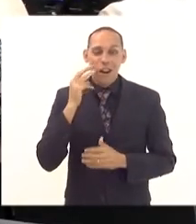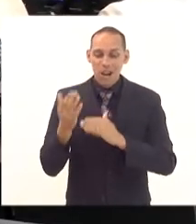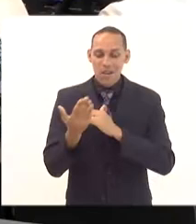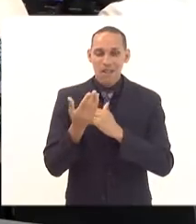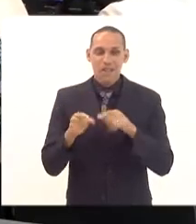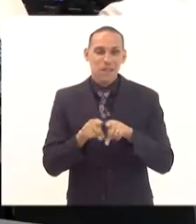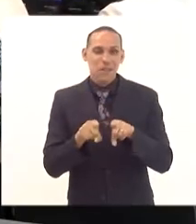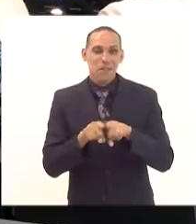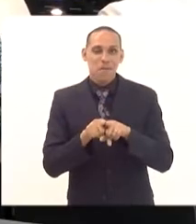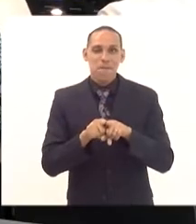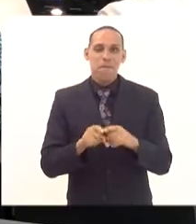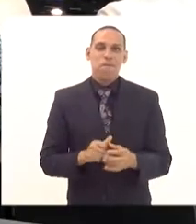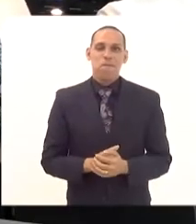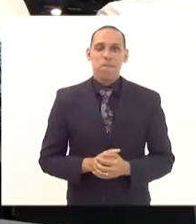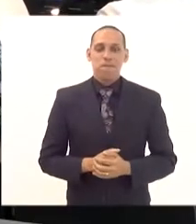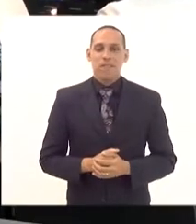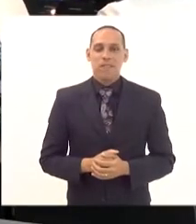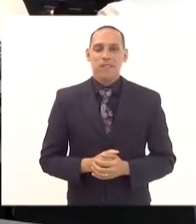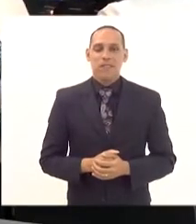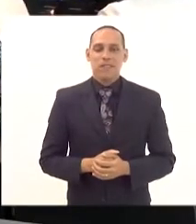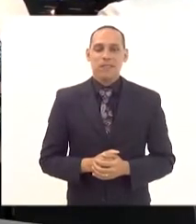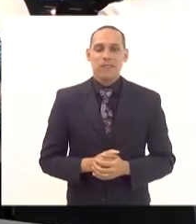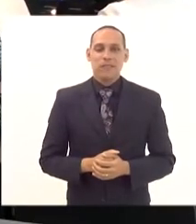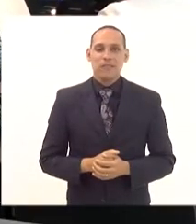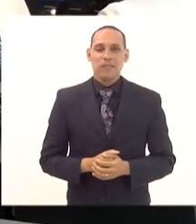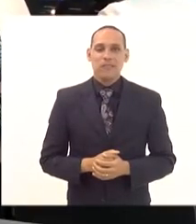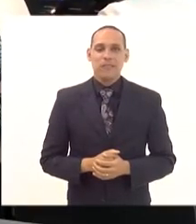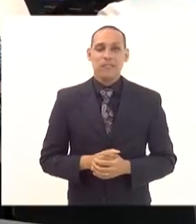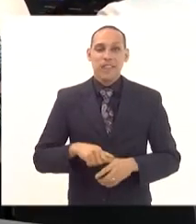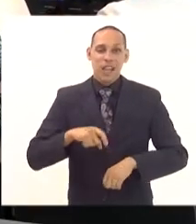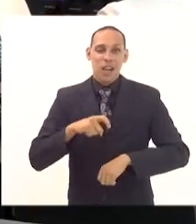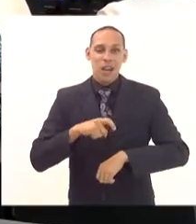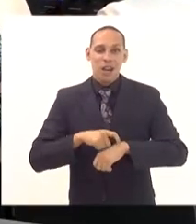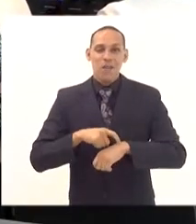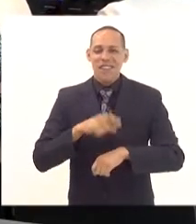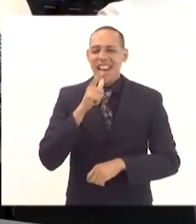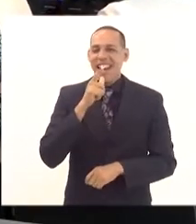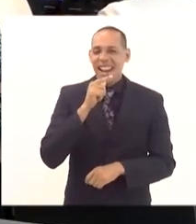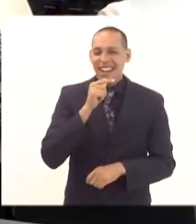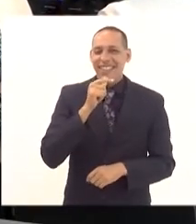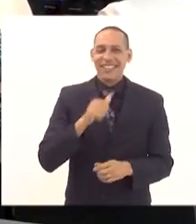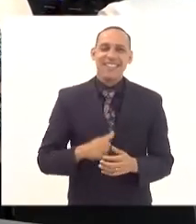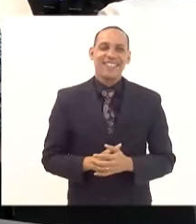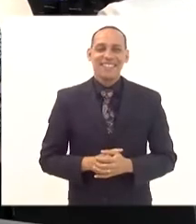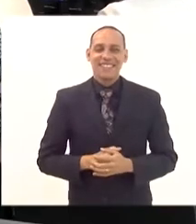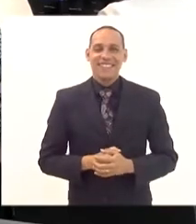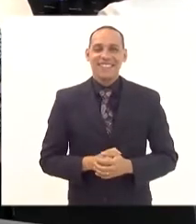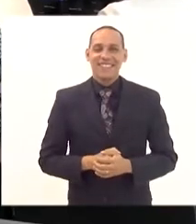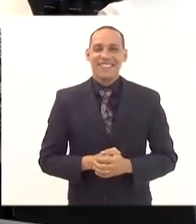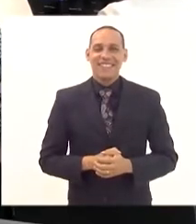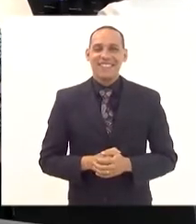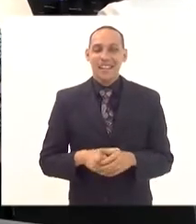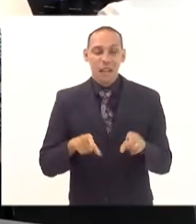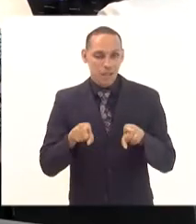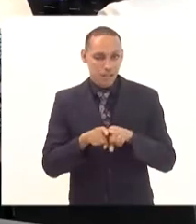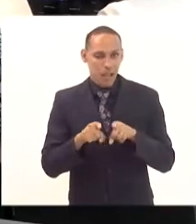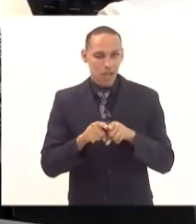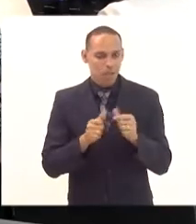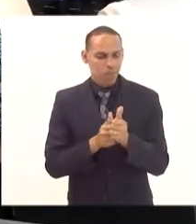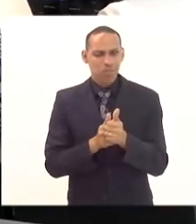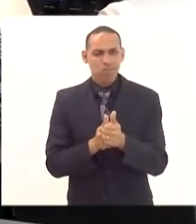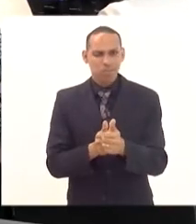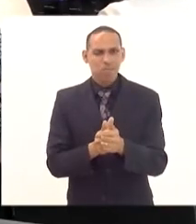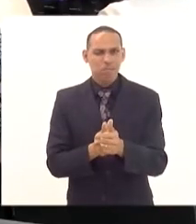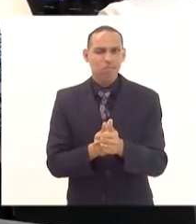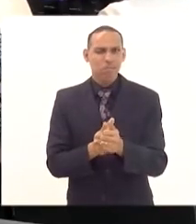também para nos ajudar na hora de tomar aquele copo d'água e nessa condução tão